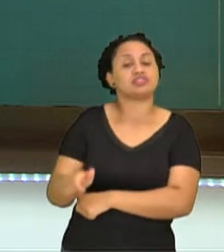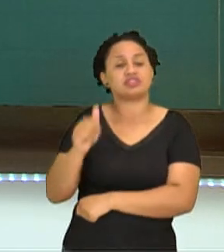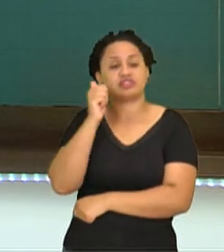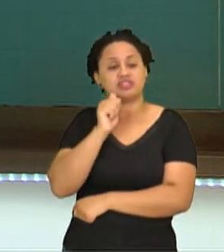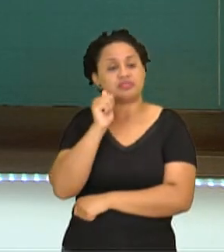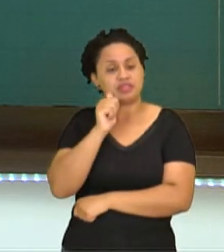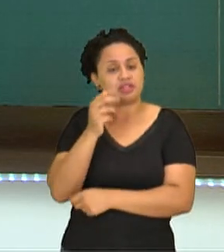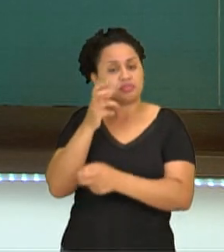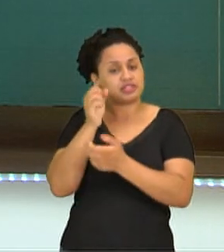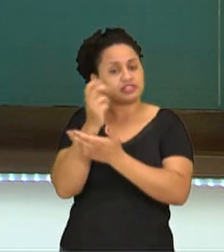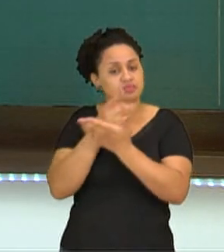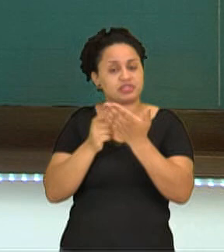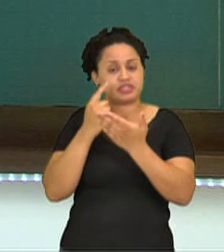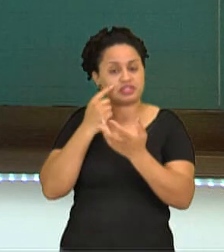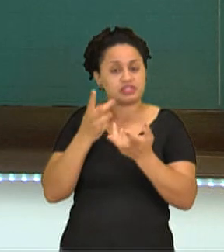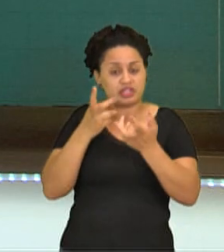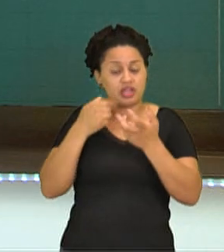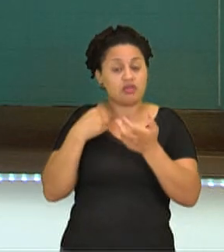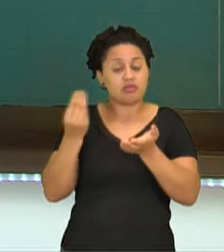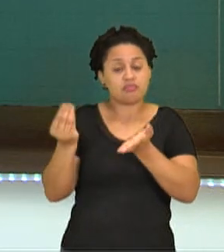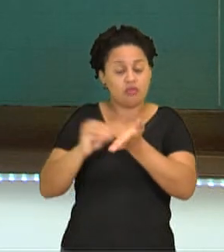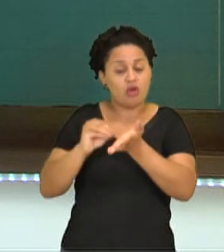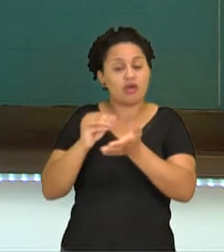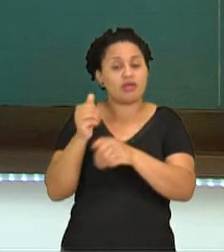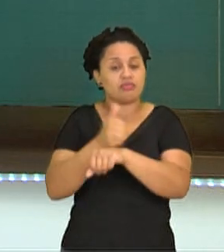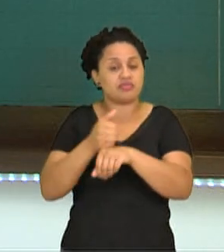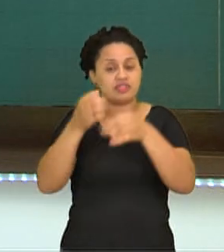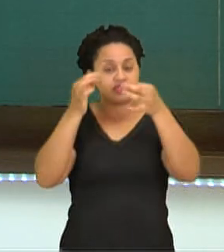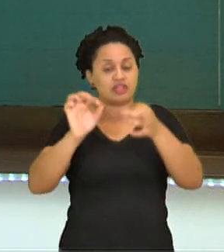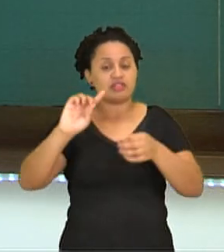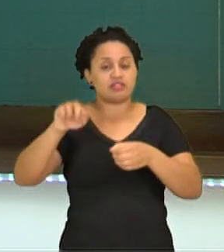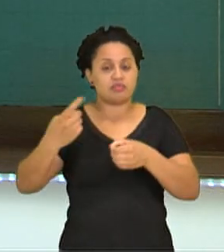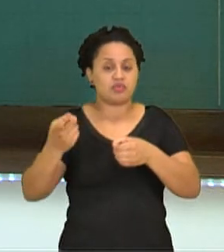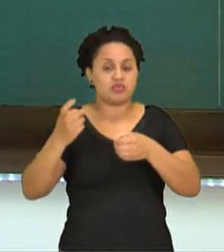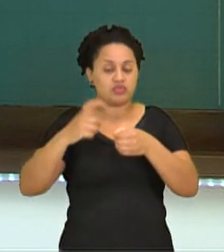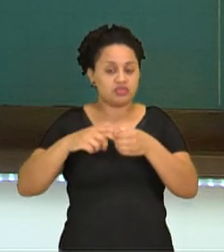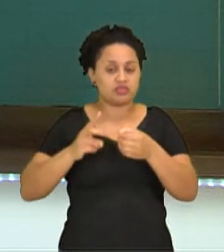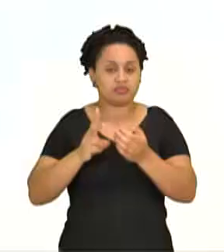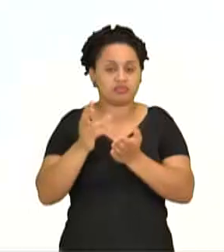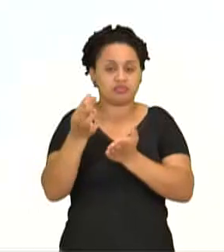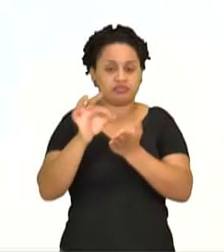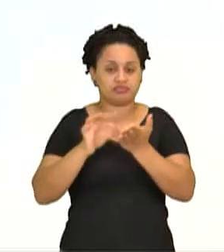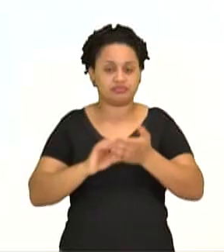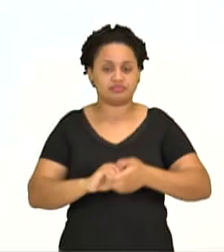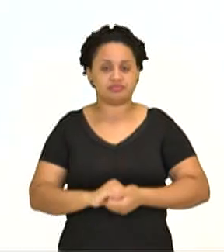o desenho e anote a profissão correta e já já nós vamos conferir.